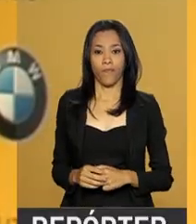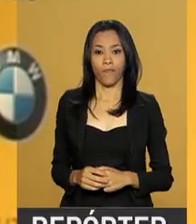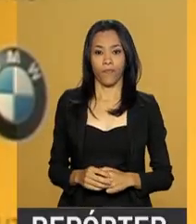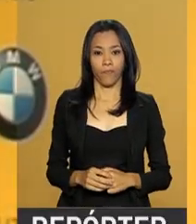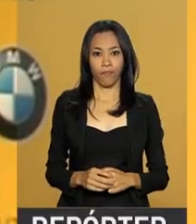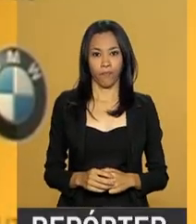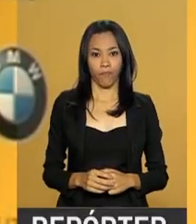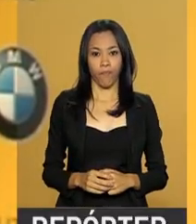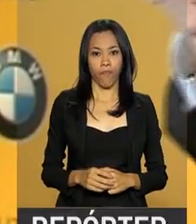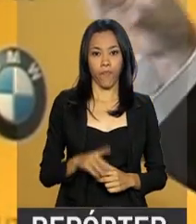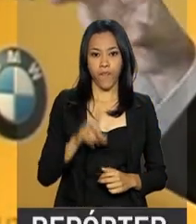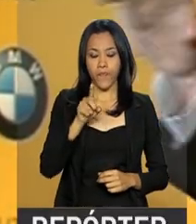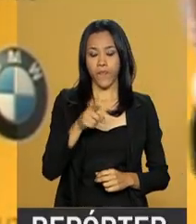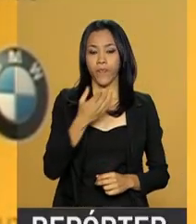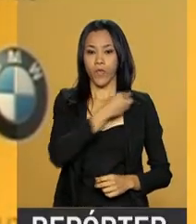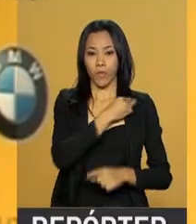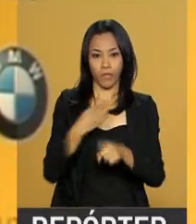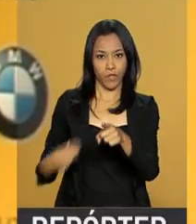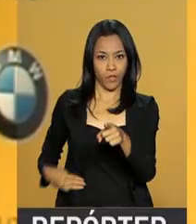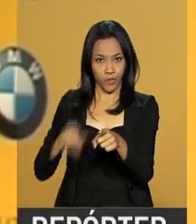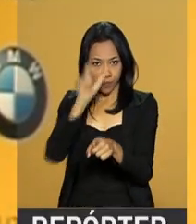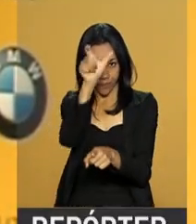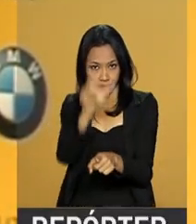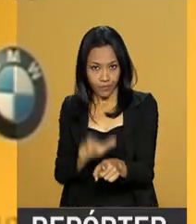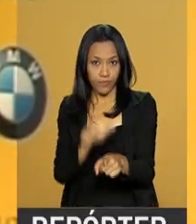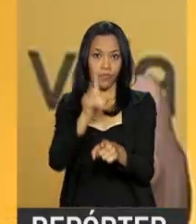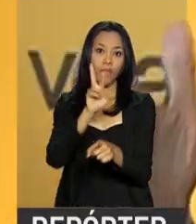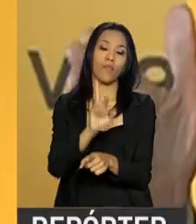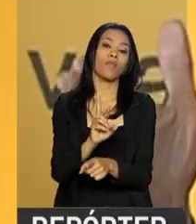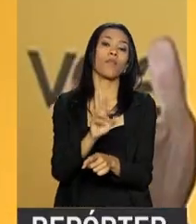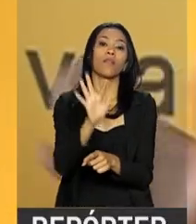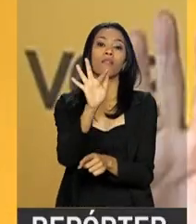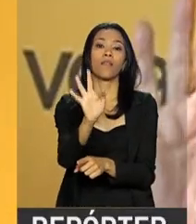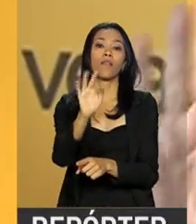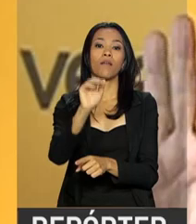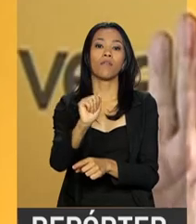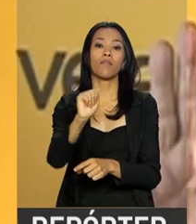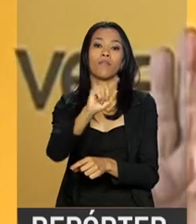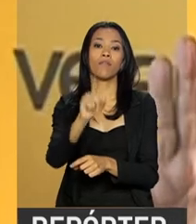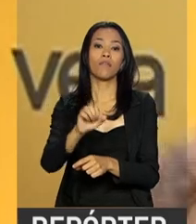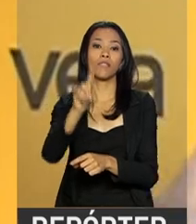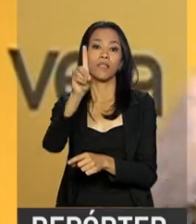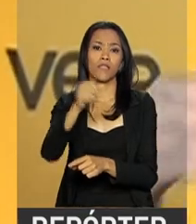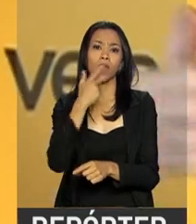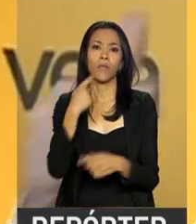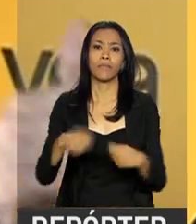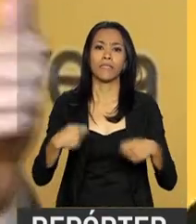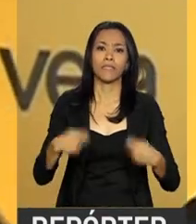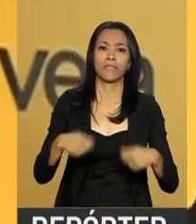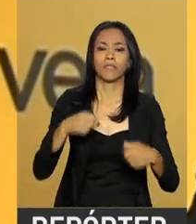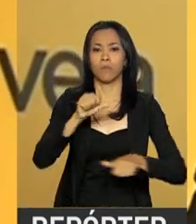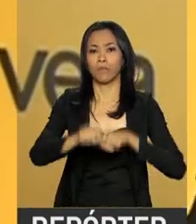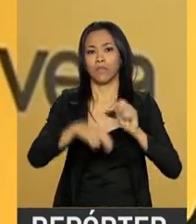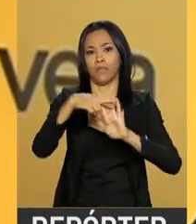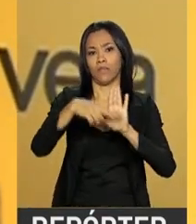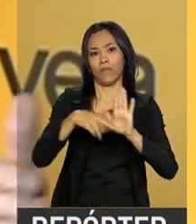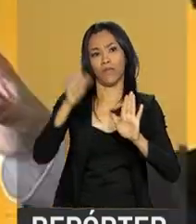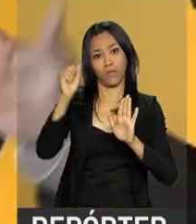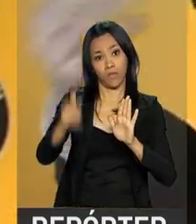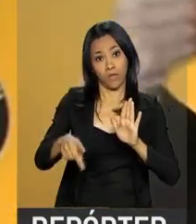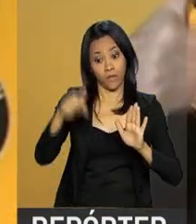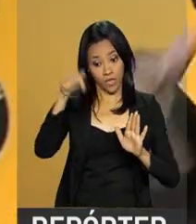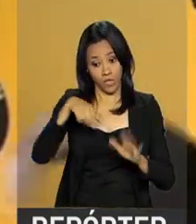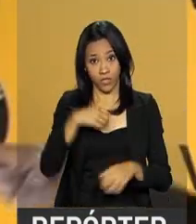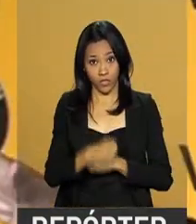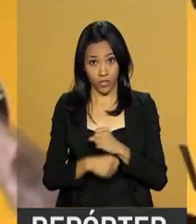o ministro da fazenda voltou a ressaltar a necessidade de se aprovar a reforma da previdência de preferência ainda neste ano